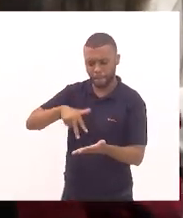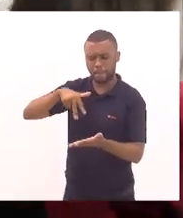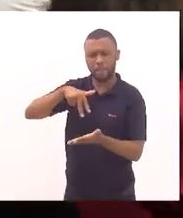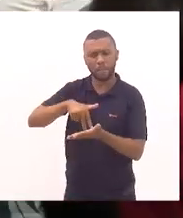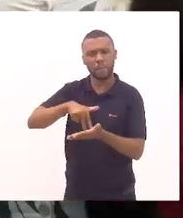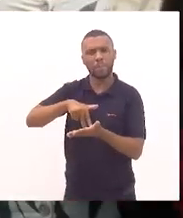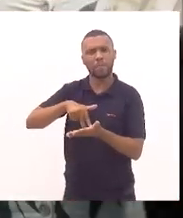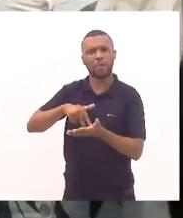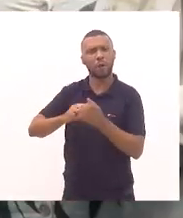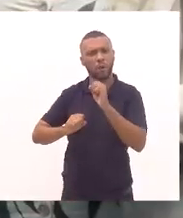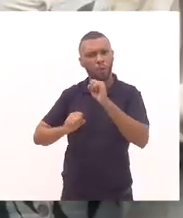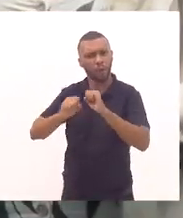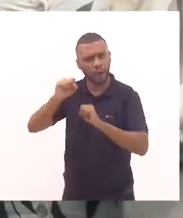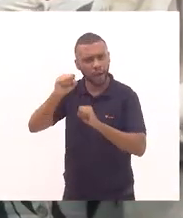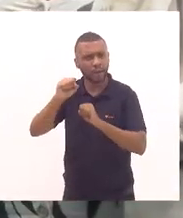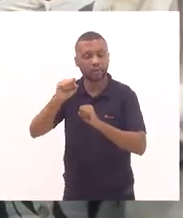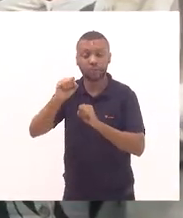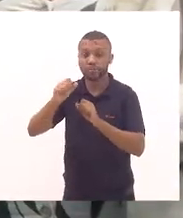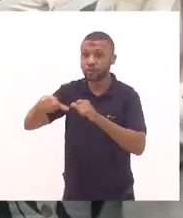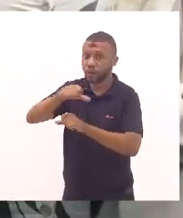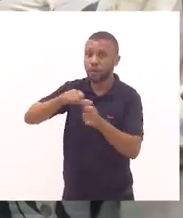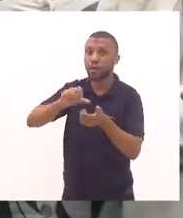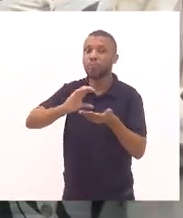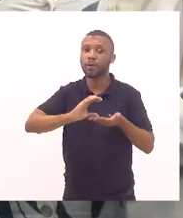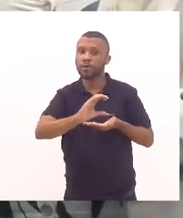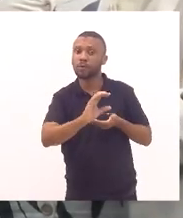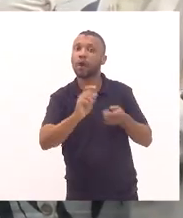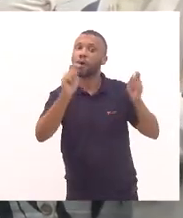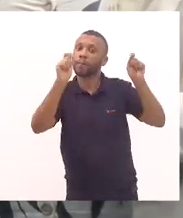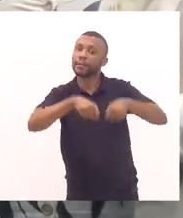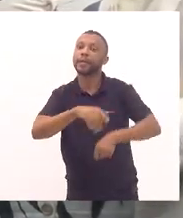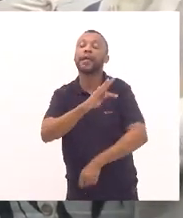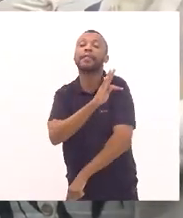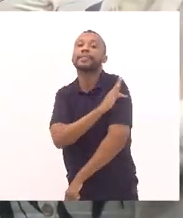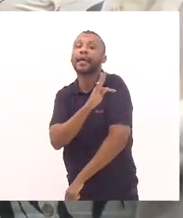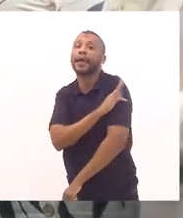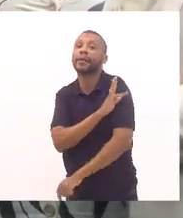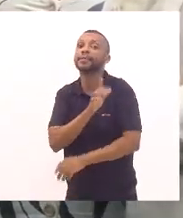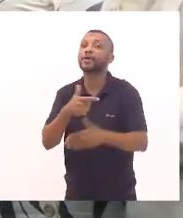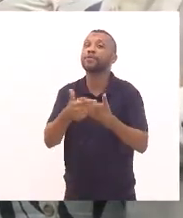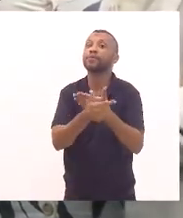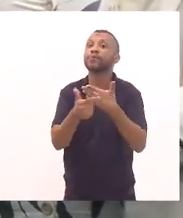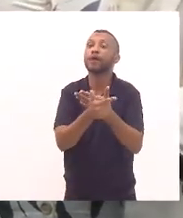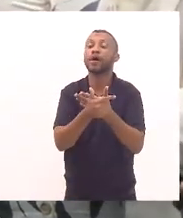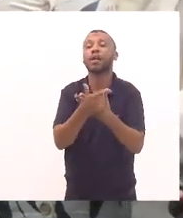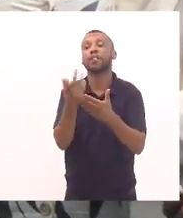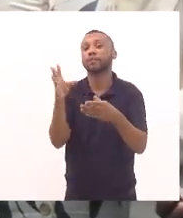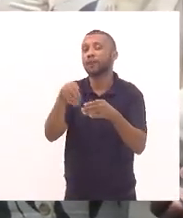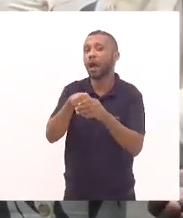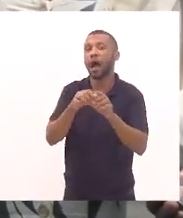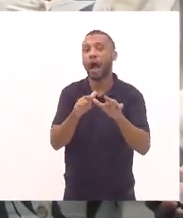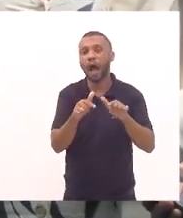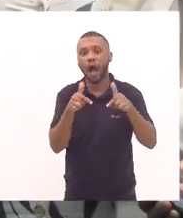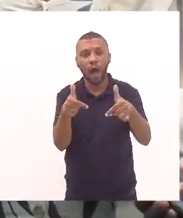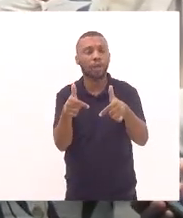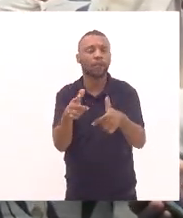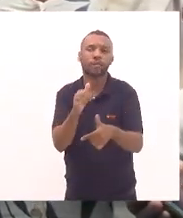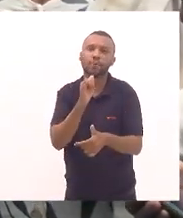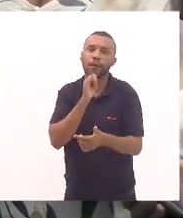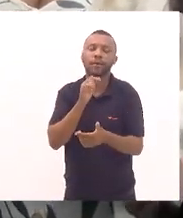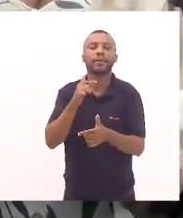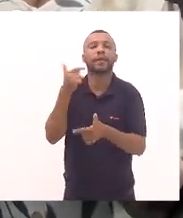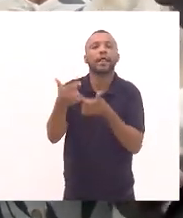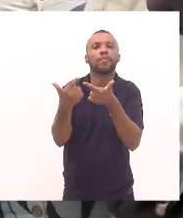numa gratificação por competência técnica e funcional, o que engloba atos para quem está em